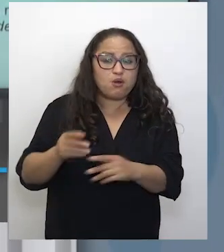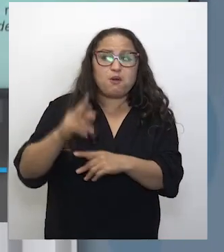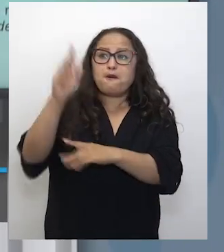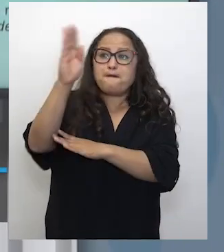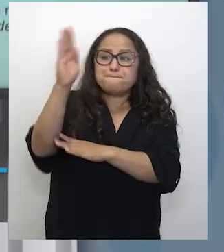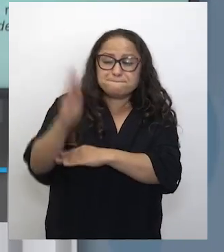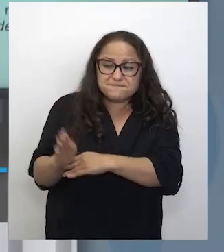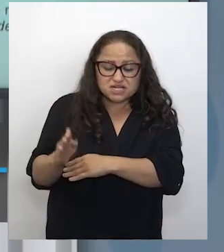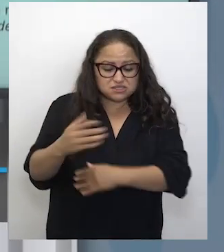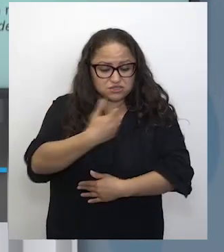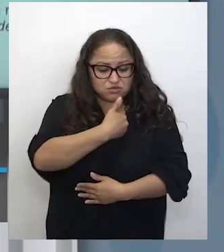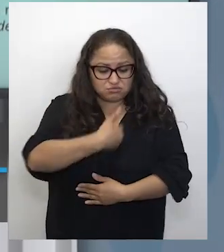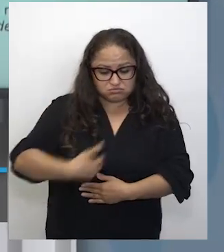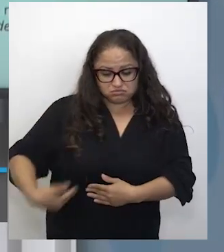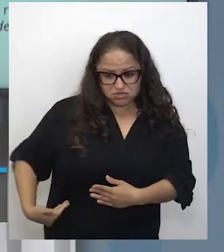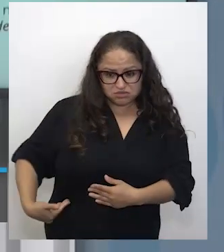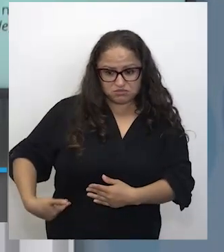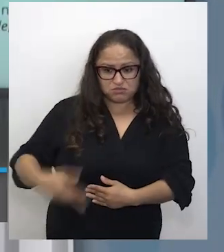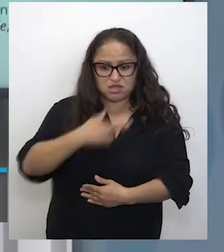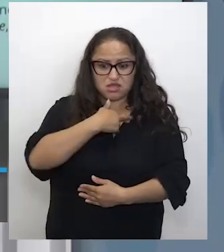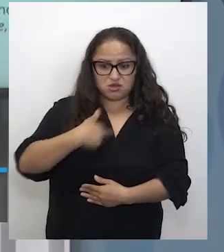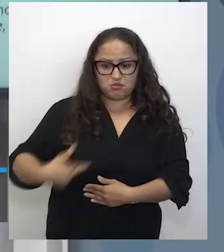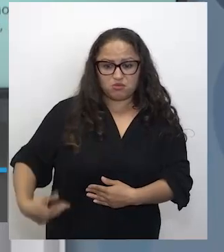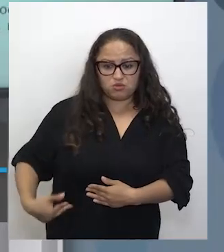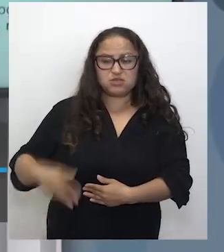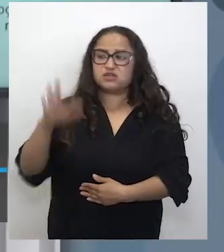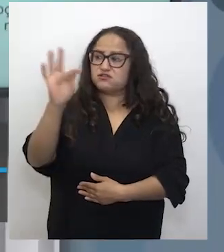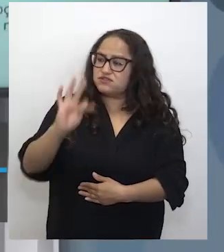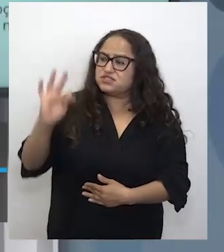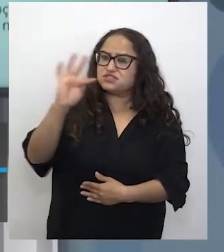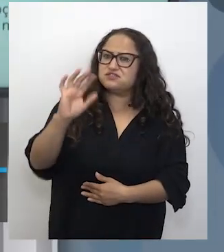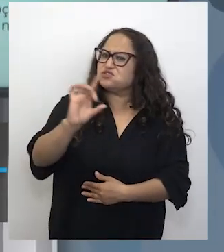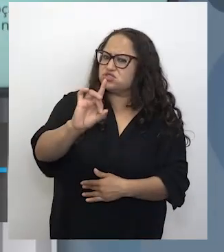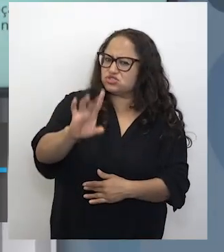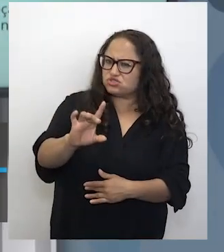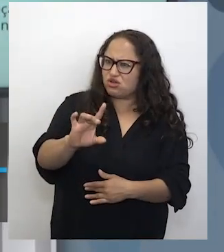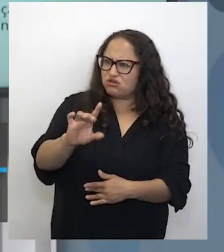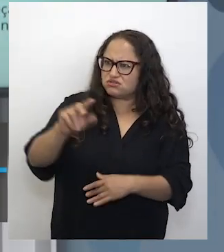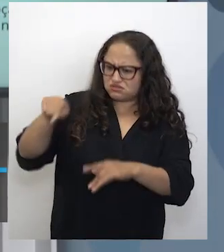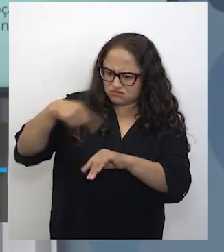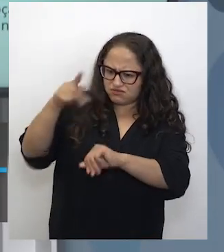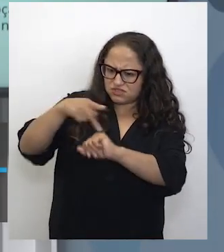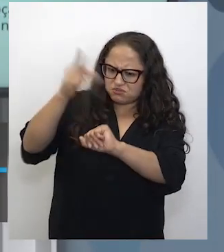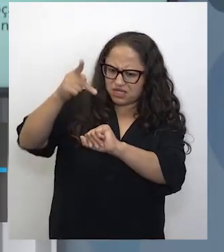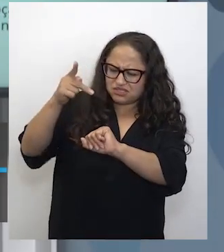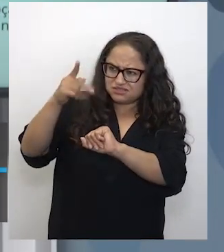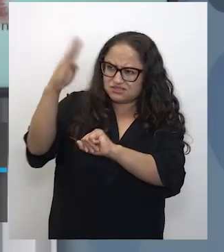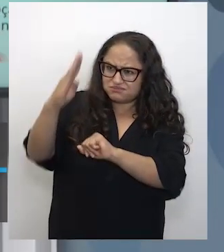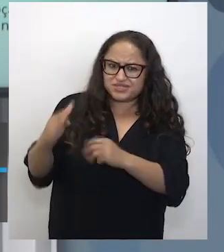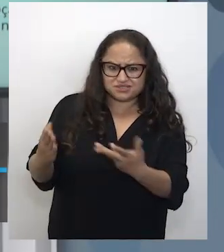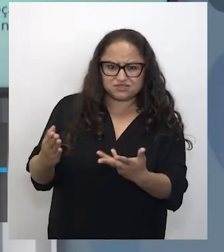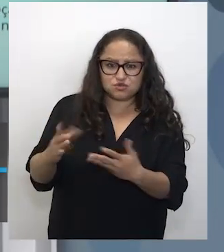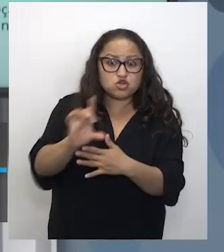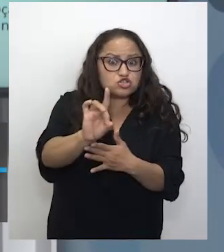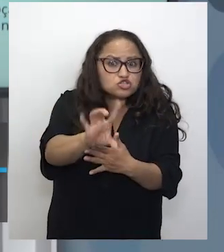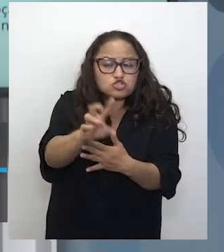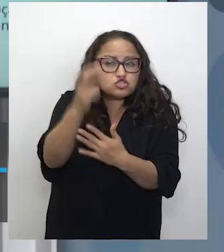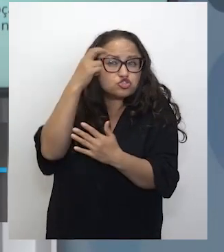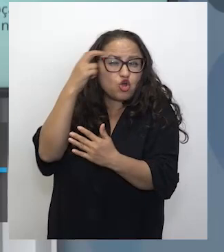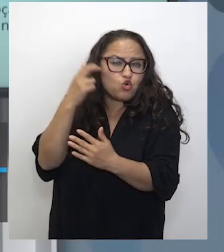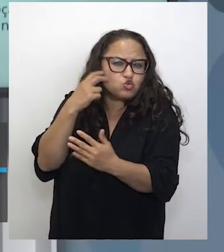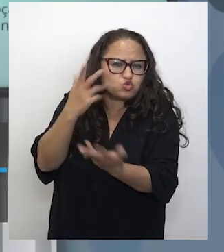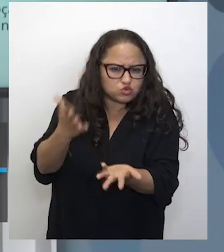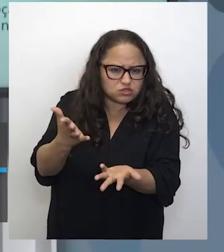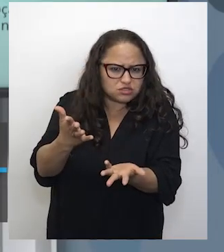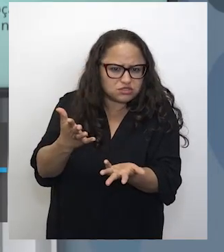federativa, mas é só o fato dele ser uma república federativa que faz o Brasil ser Brasil? Né? Será que é só a cultura que faz o Brasil ser